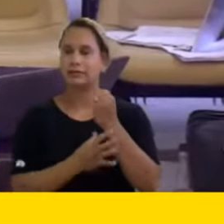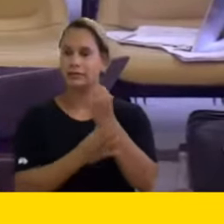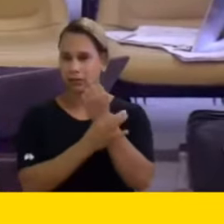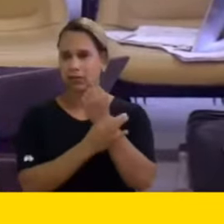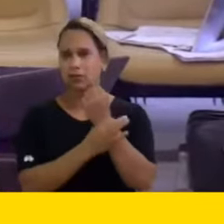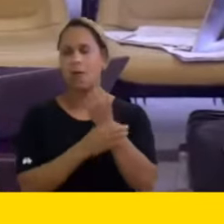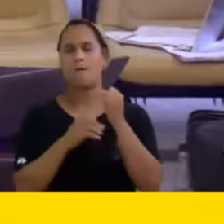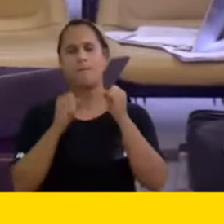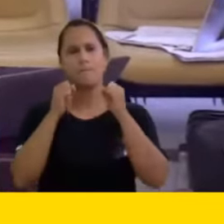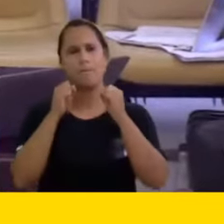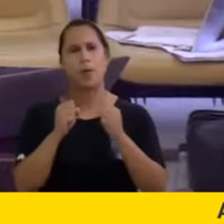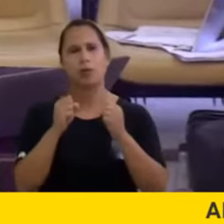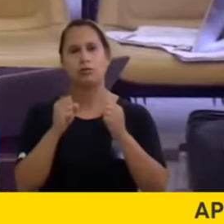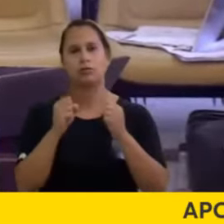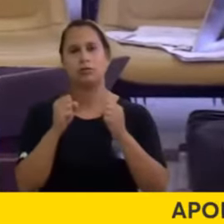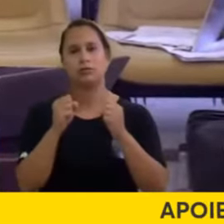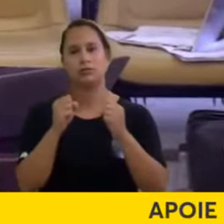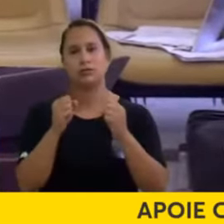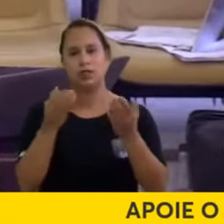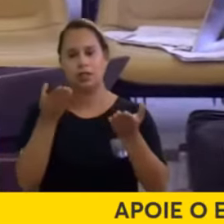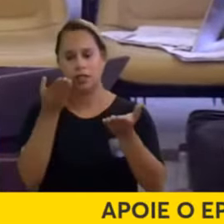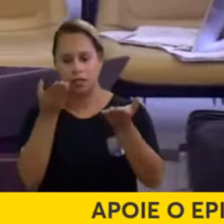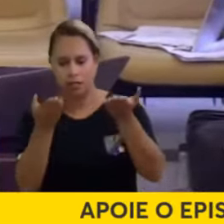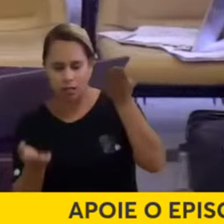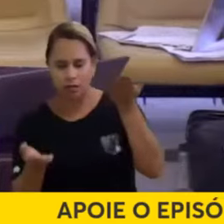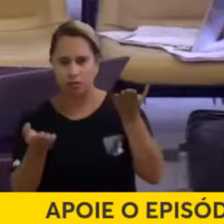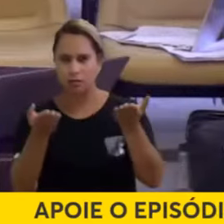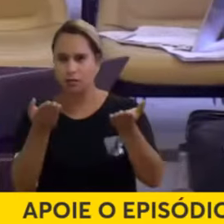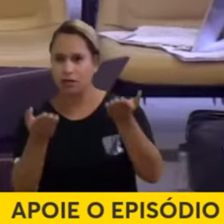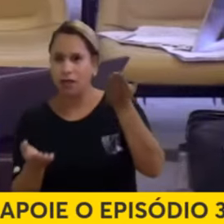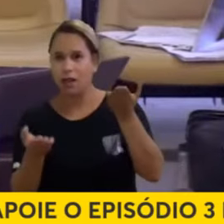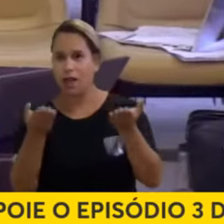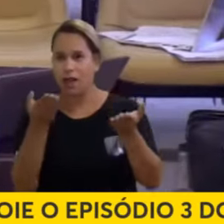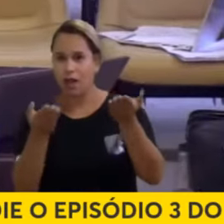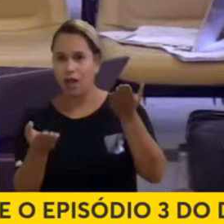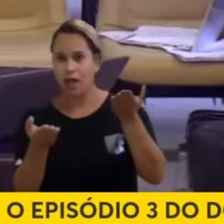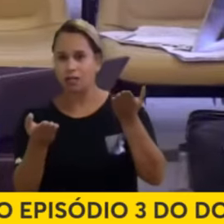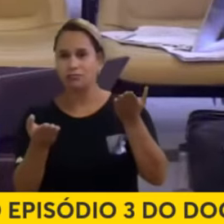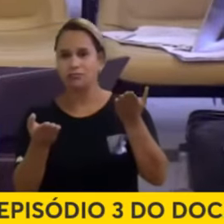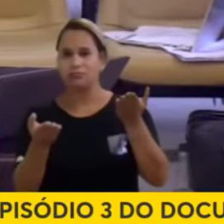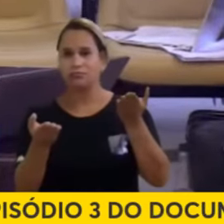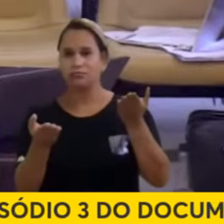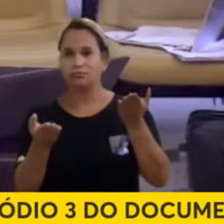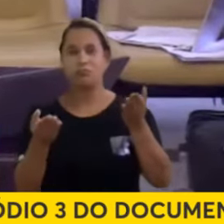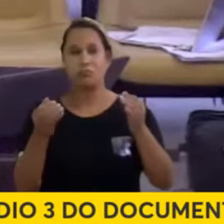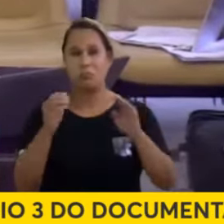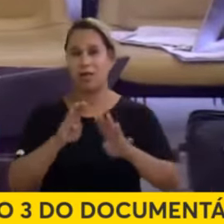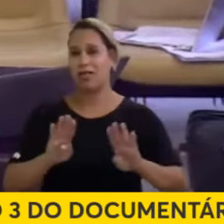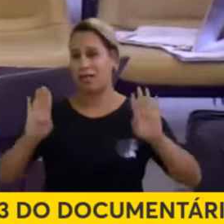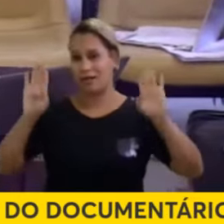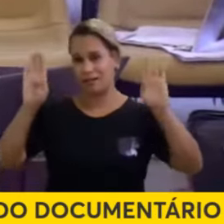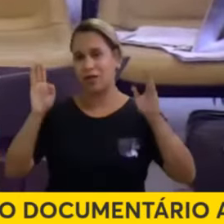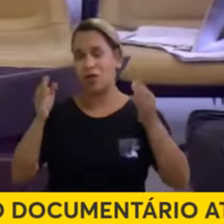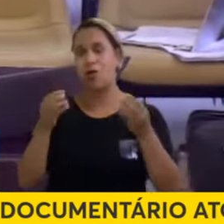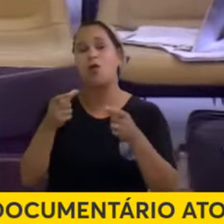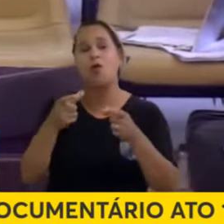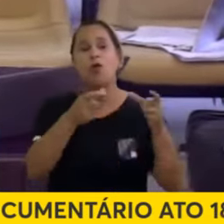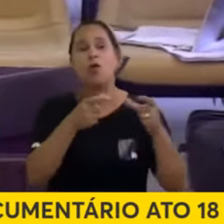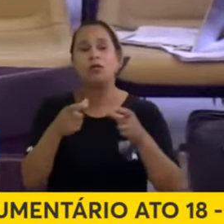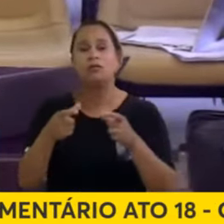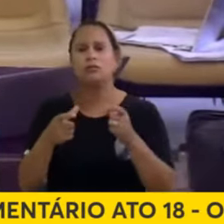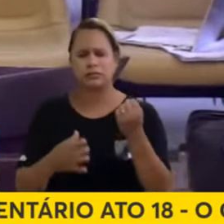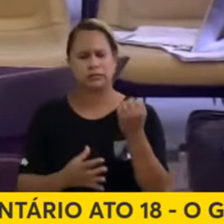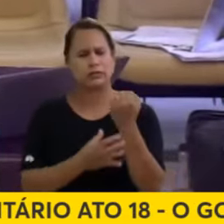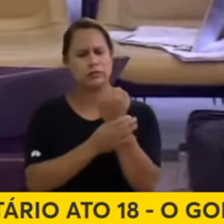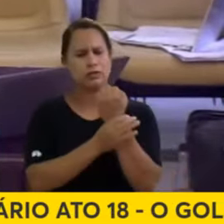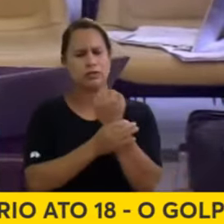uma eleição aonde onde segurança atrapalha bador panza vense não tá no quórum mas